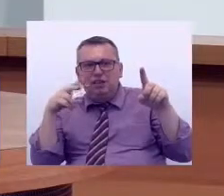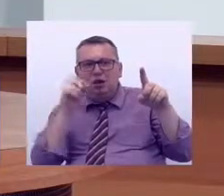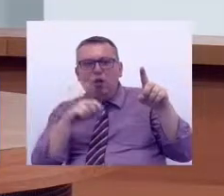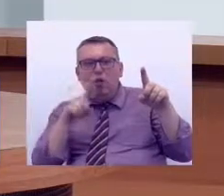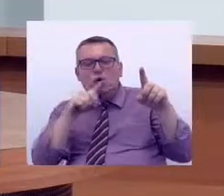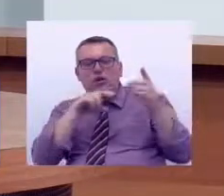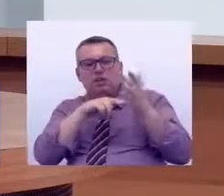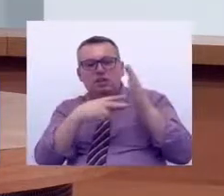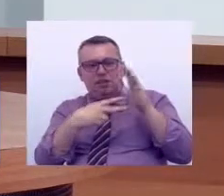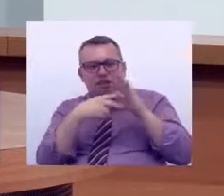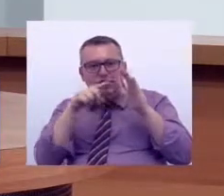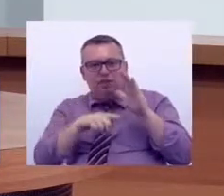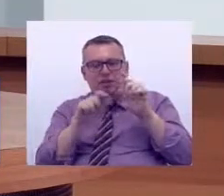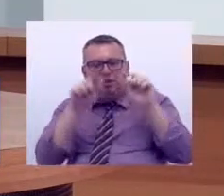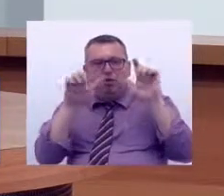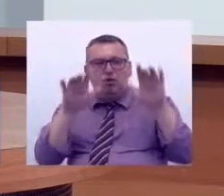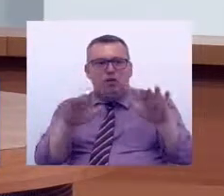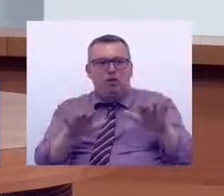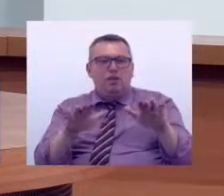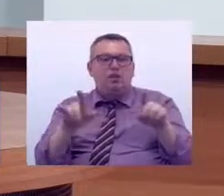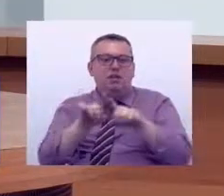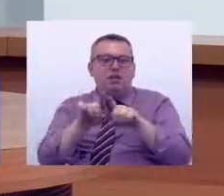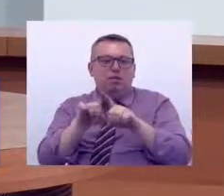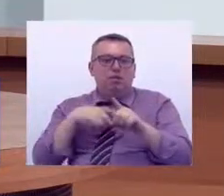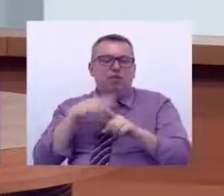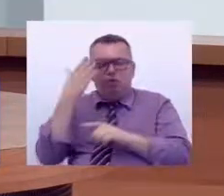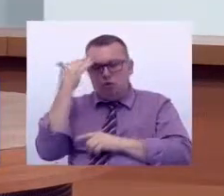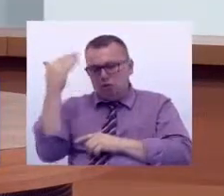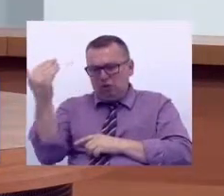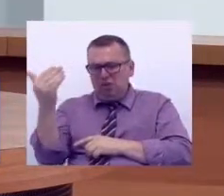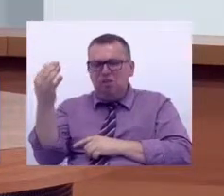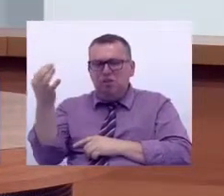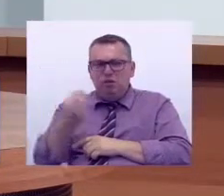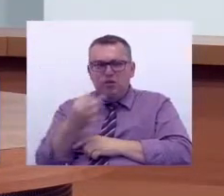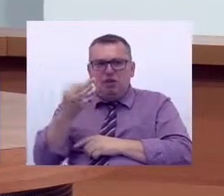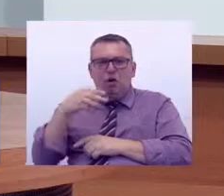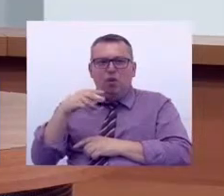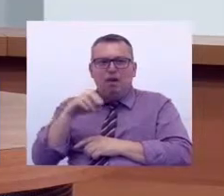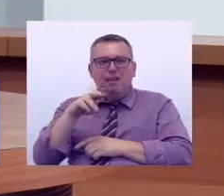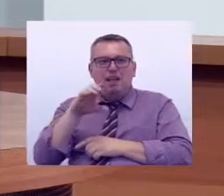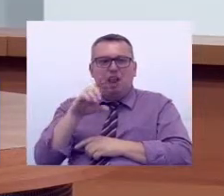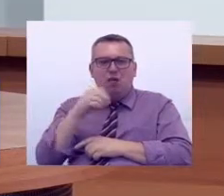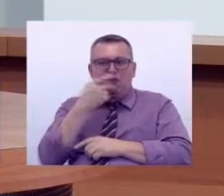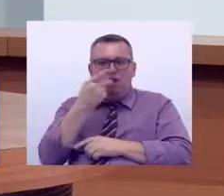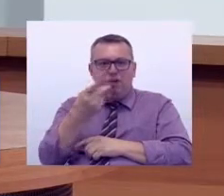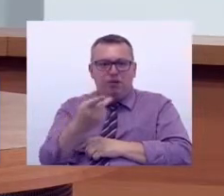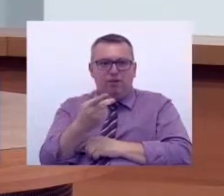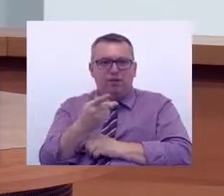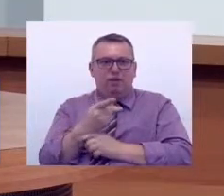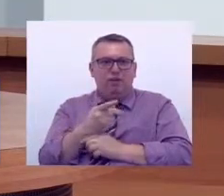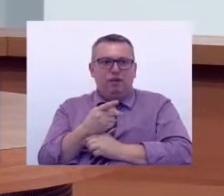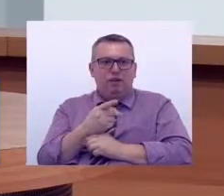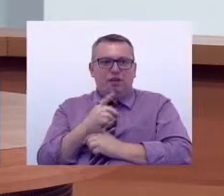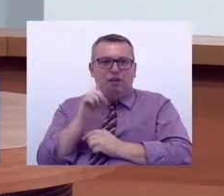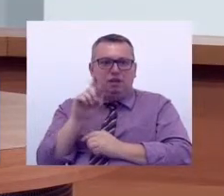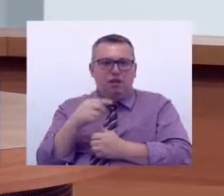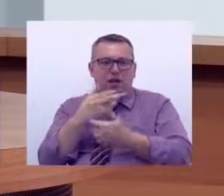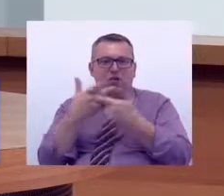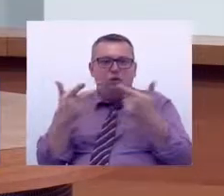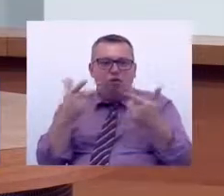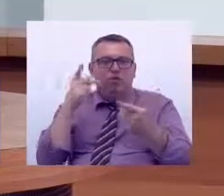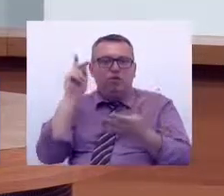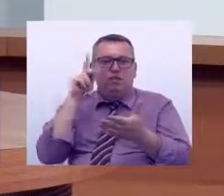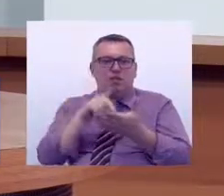truck aqui para os guarulhenses. E foi um tremendo sucesso, como o vereador Marcelo Seminaldo falou, foi algo realmente